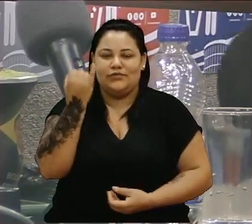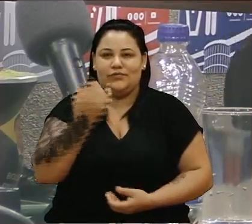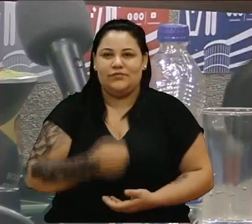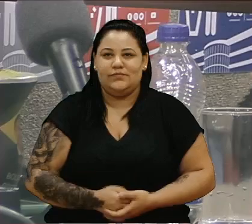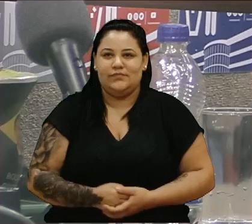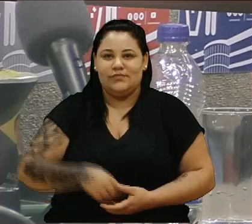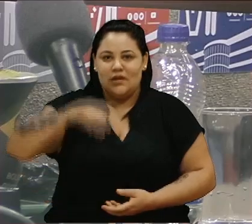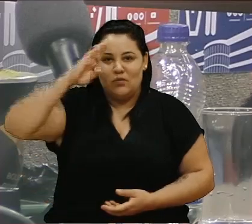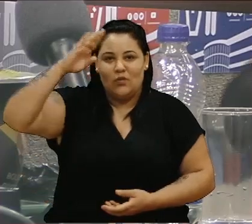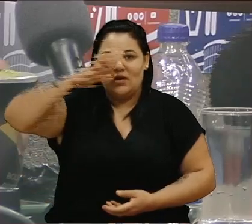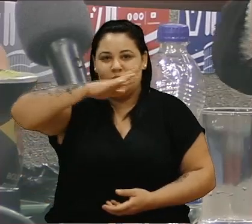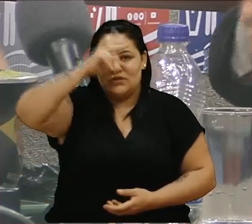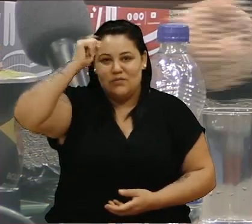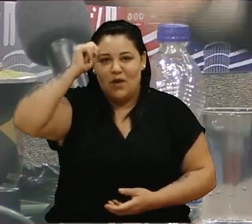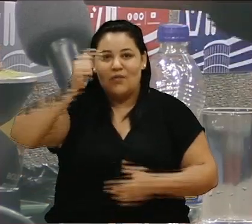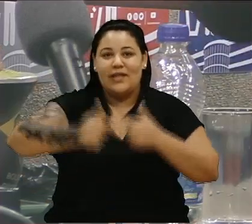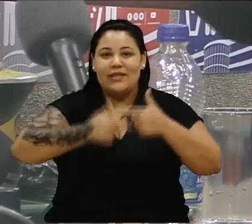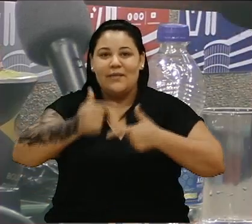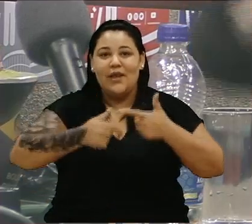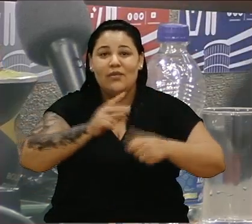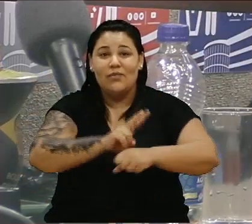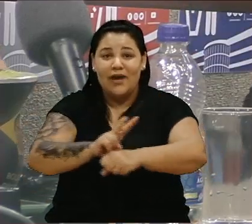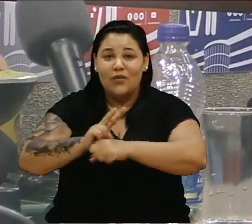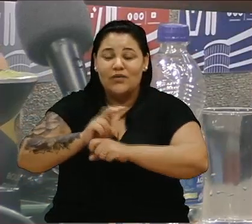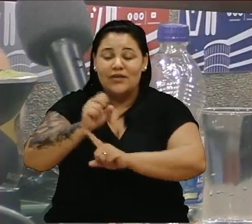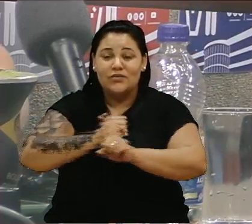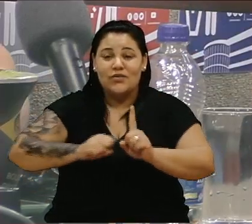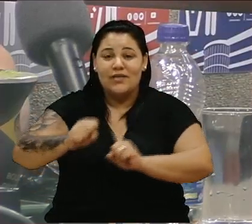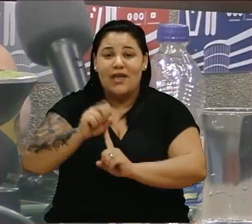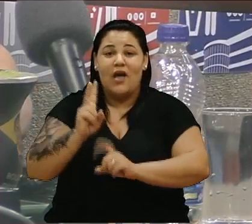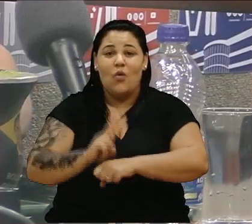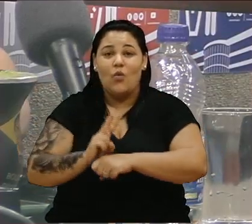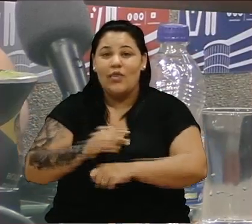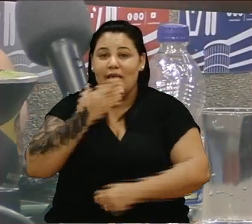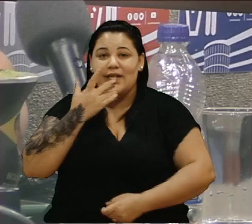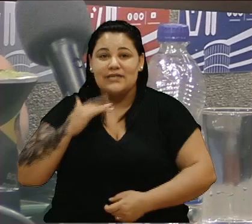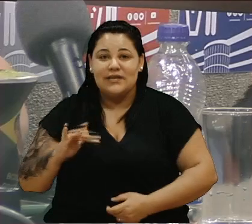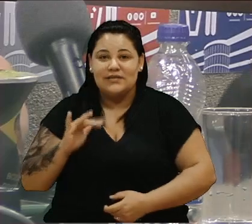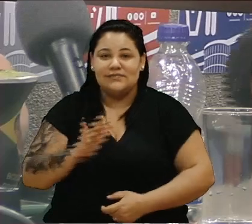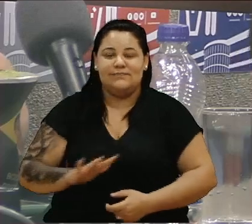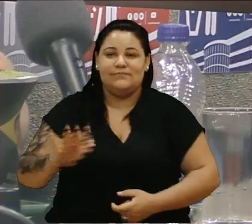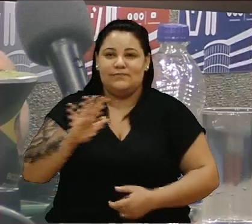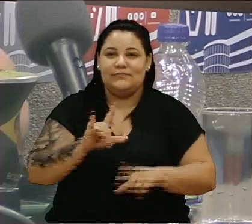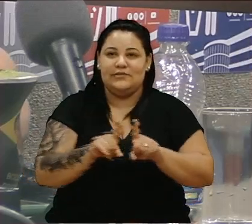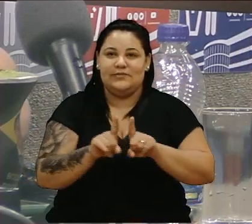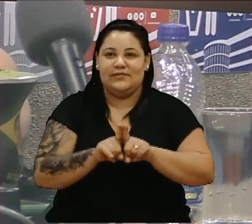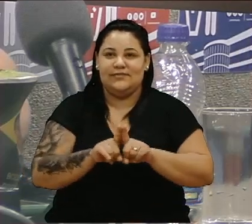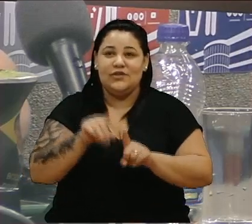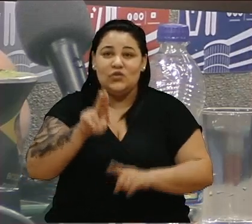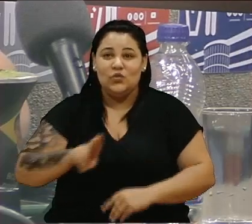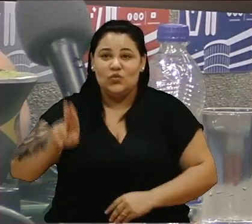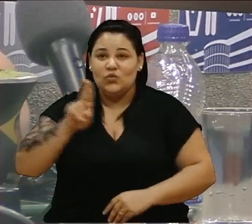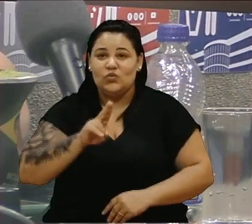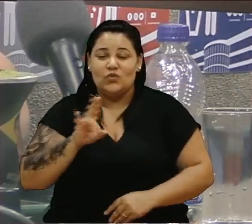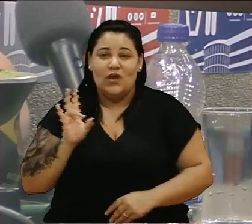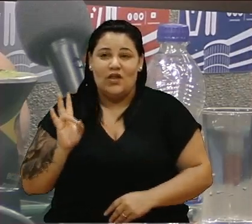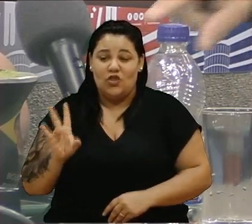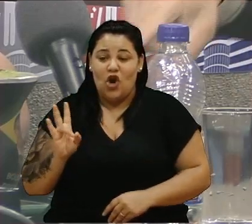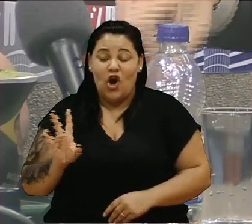Está atuando para proteger as nossas crianças. Que a utilização de